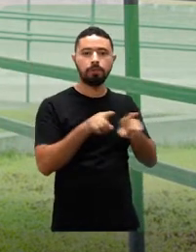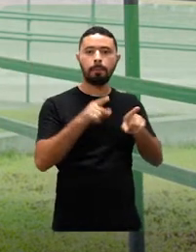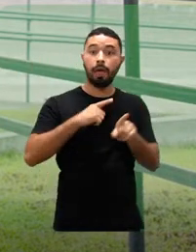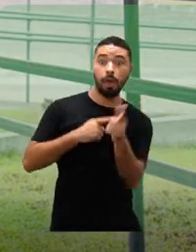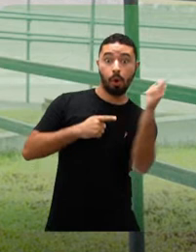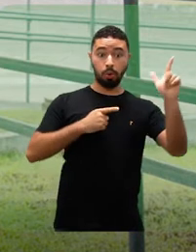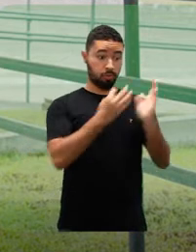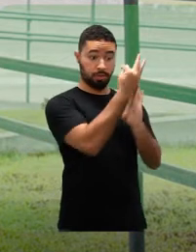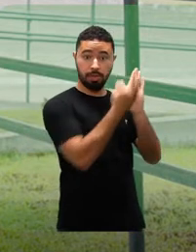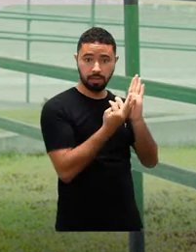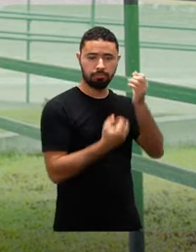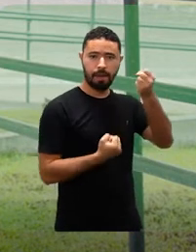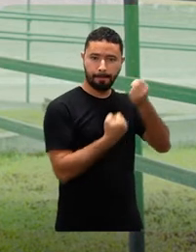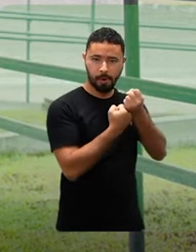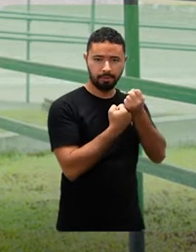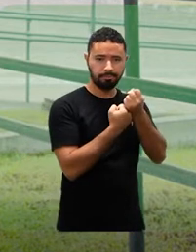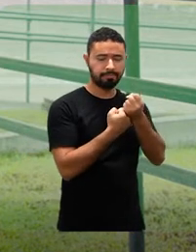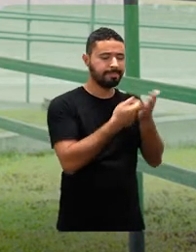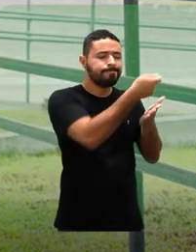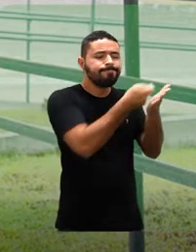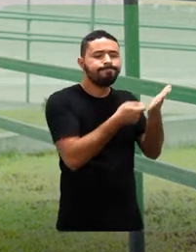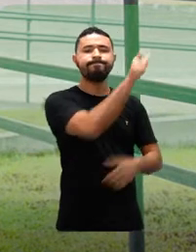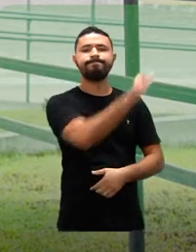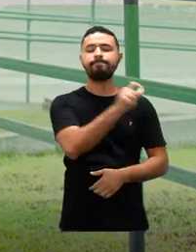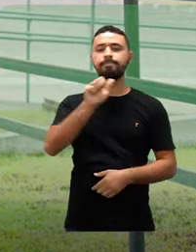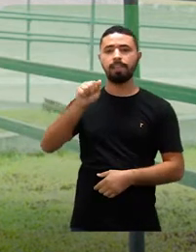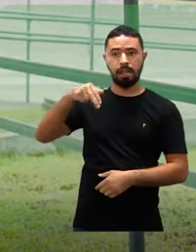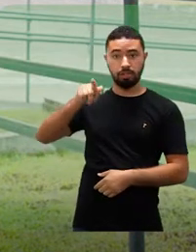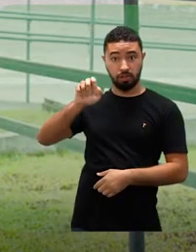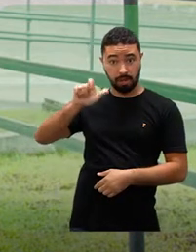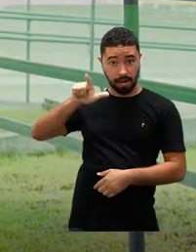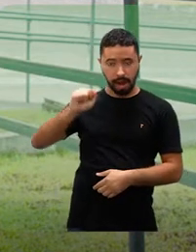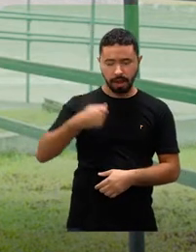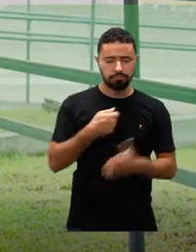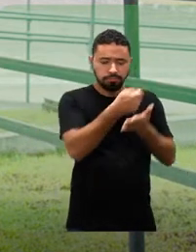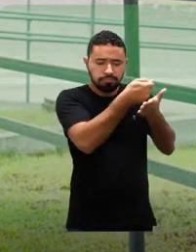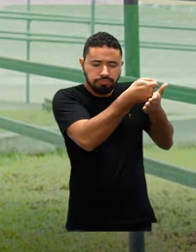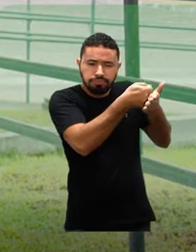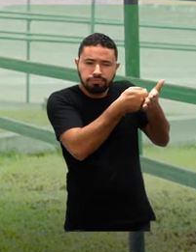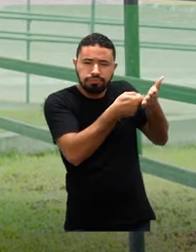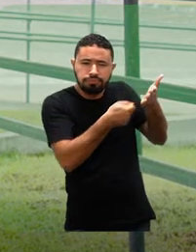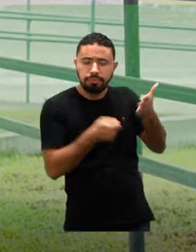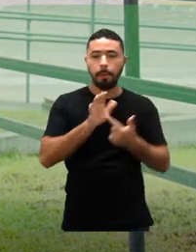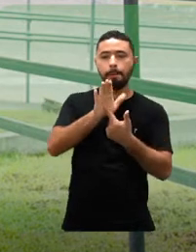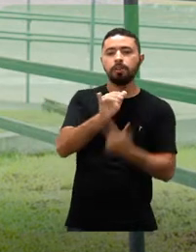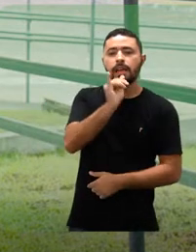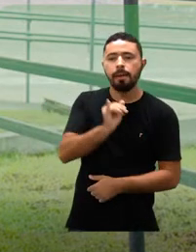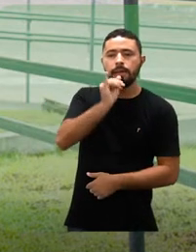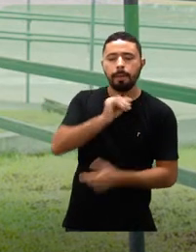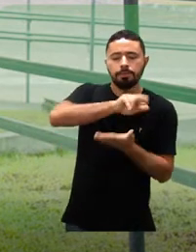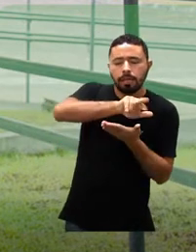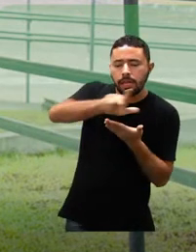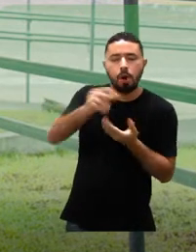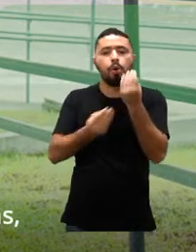do apoio do texto Mulheres, Raça e Classe, de Angela Davis, e vai trazer vários exemplos de como as